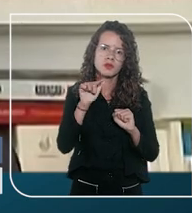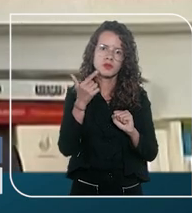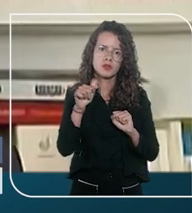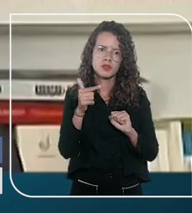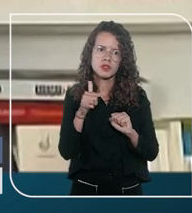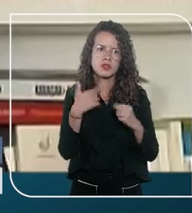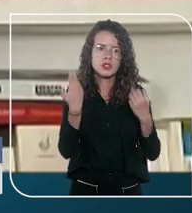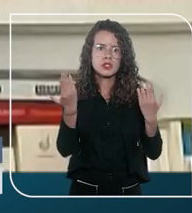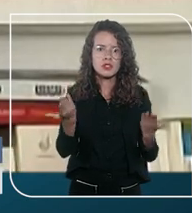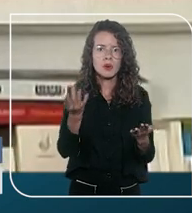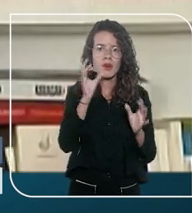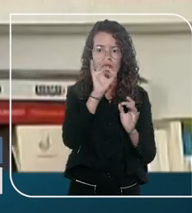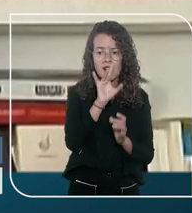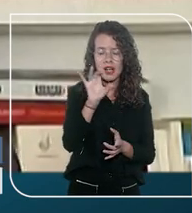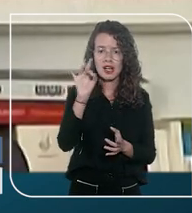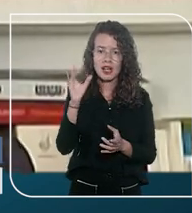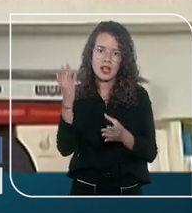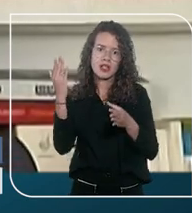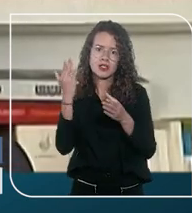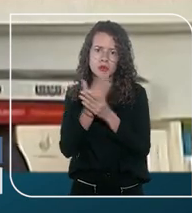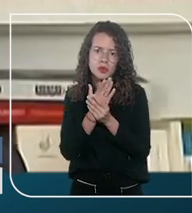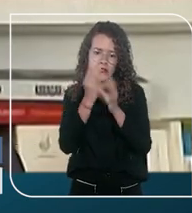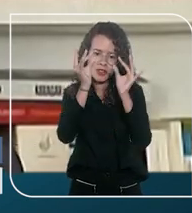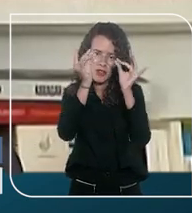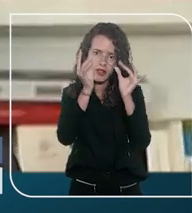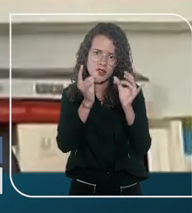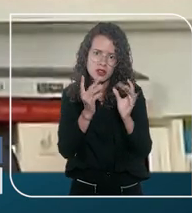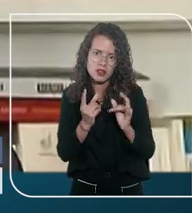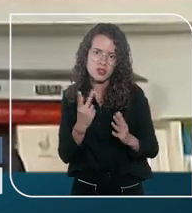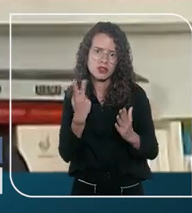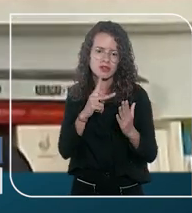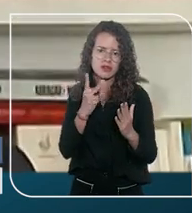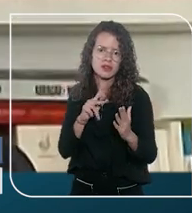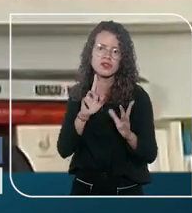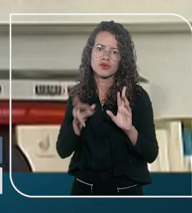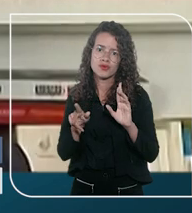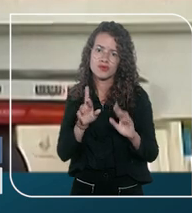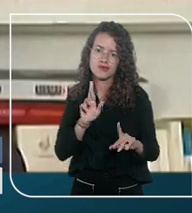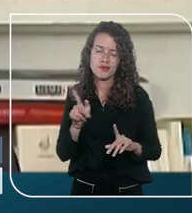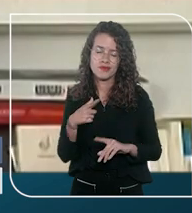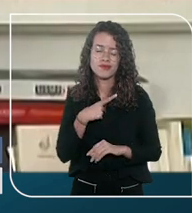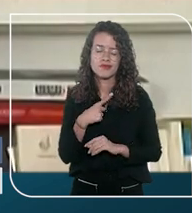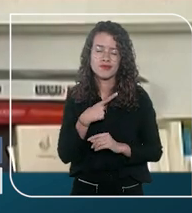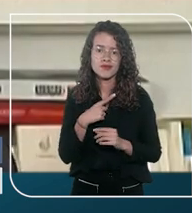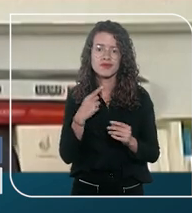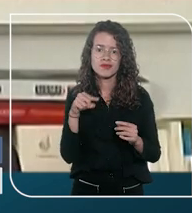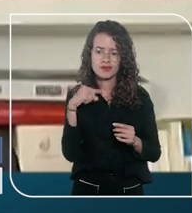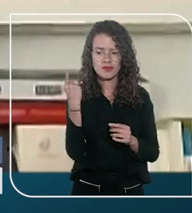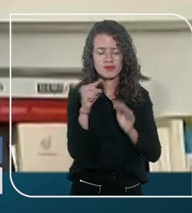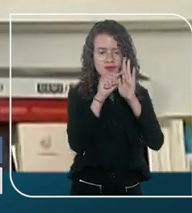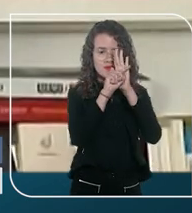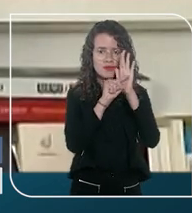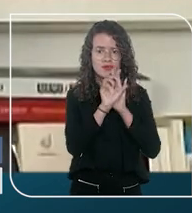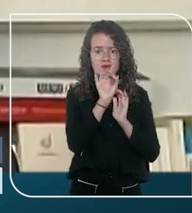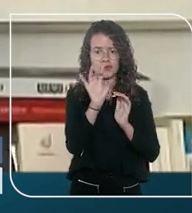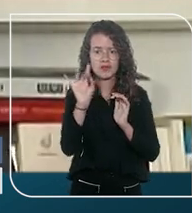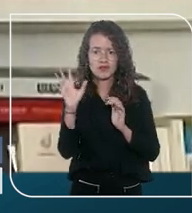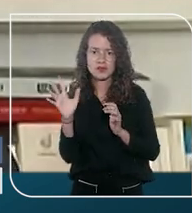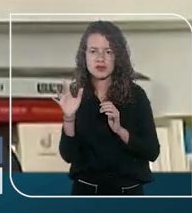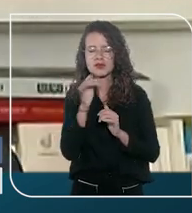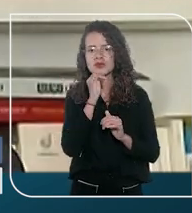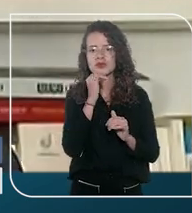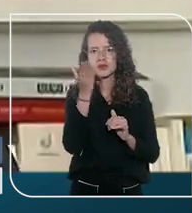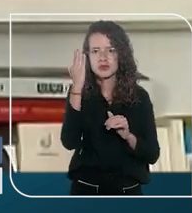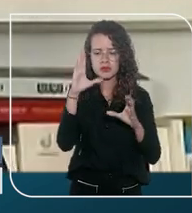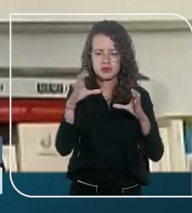ao sabor, né, de cada um dos julgados. A gente vai ter que olhar a casuística em si. É, já houve, por exemplo, também um outro julgado, que foi também